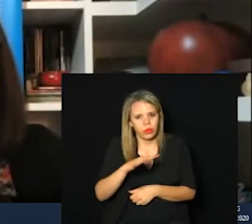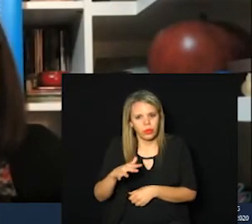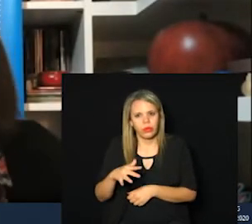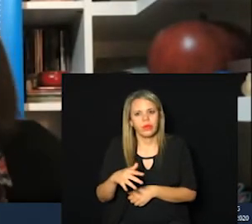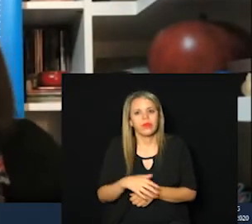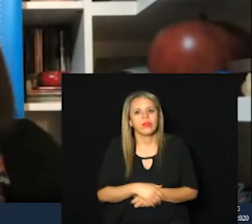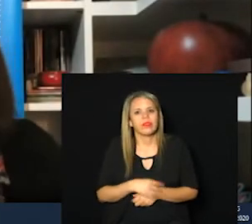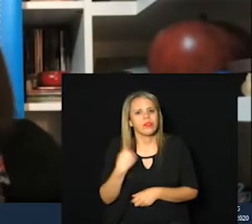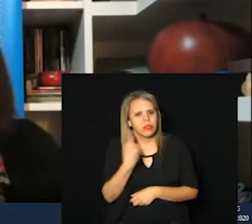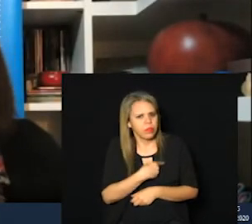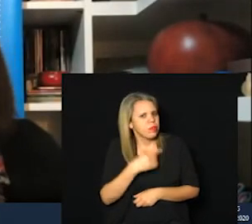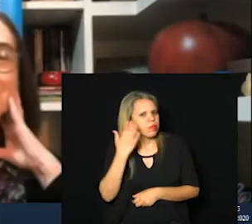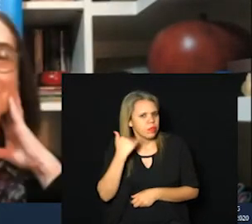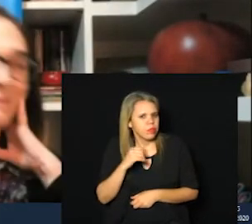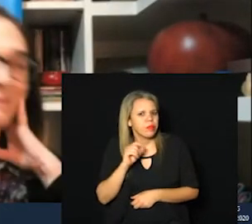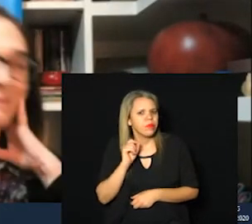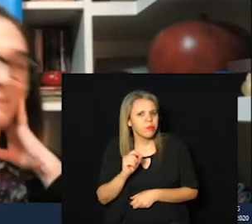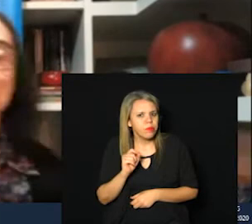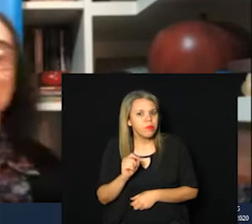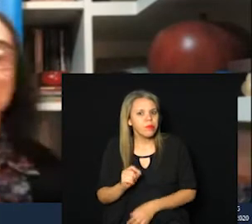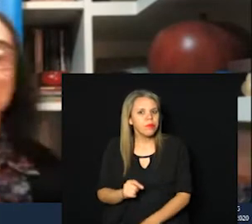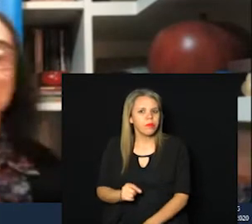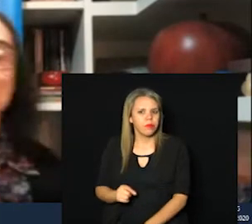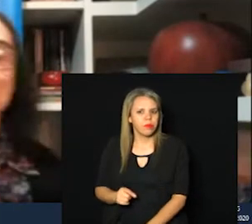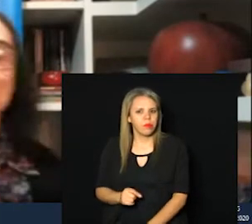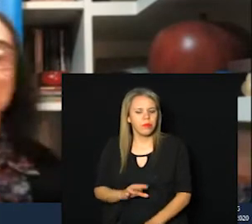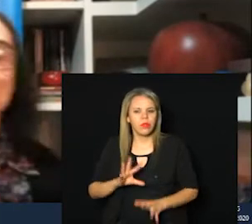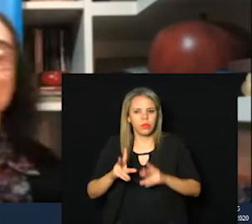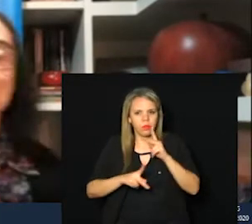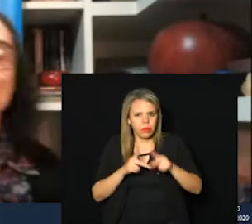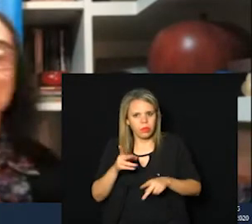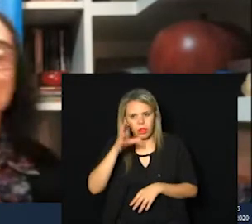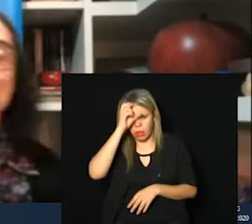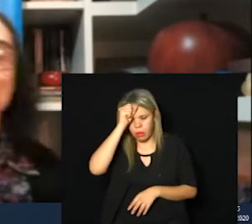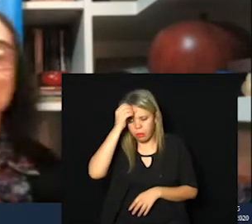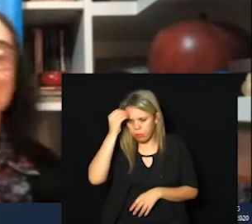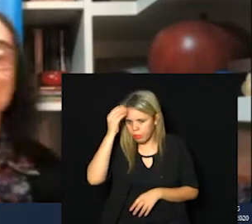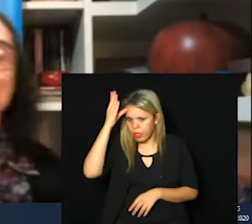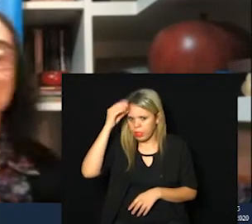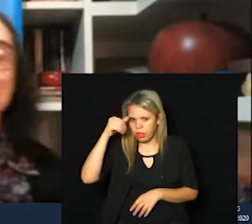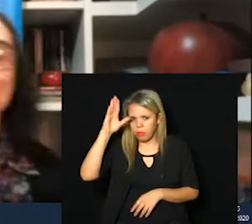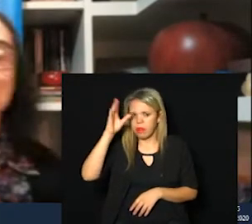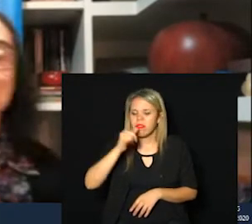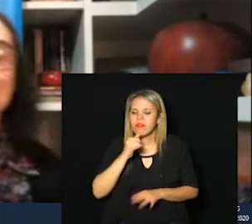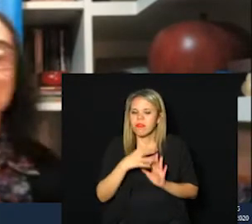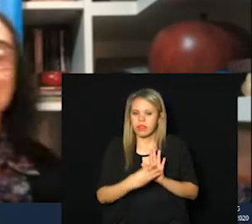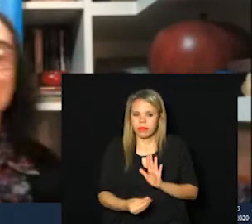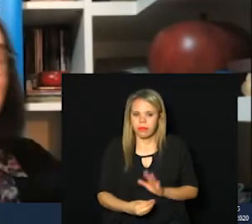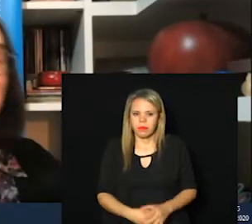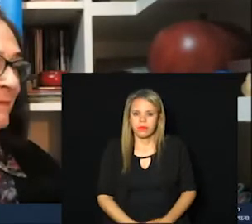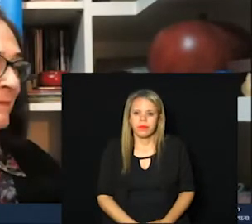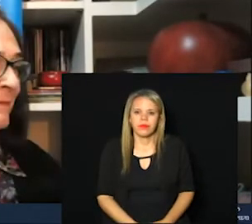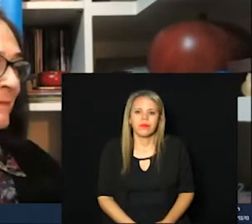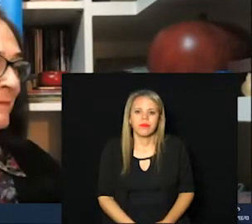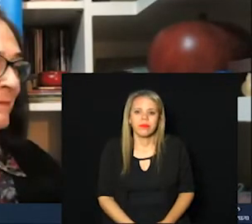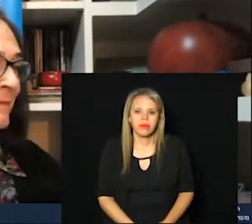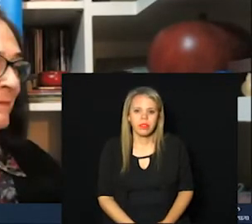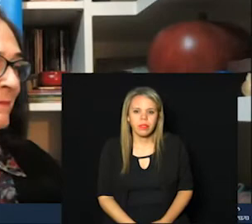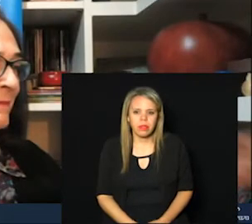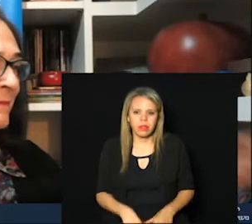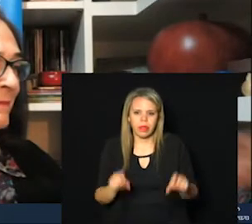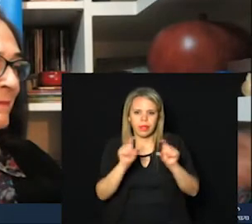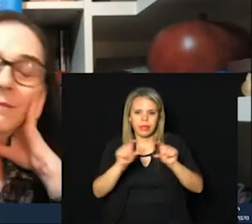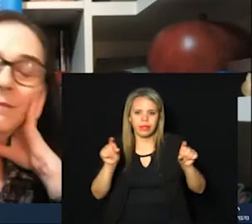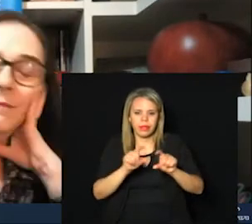gente sabe que todos aprendemos muito mais com o exemplo. Então, as frases